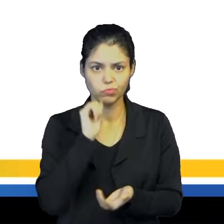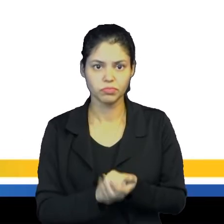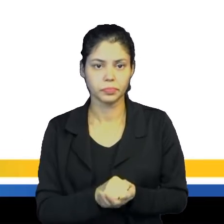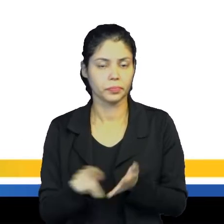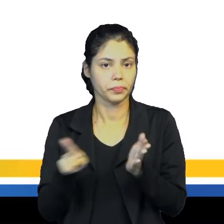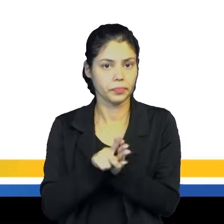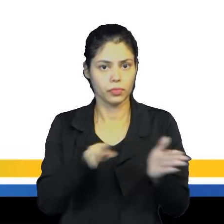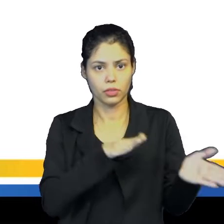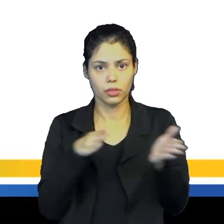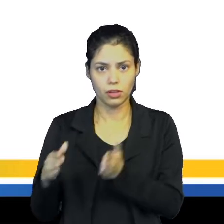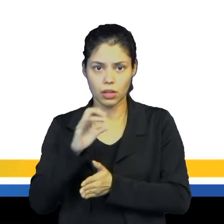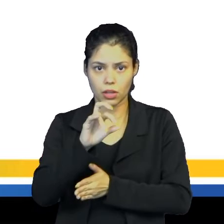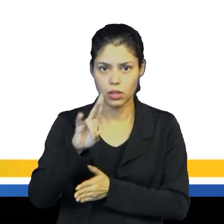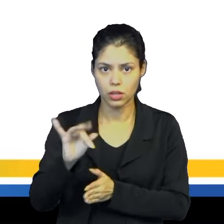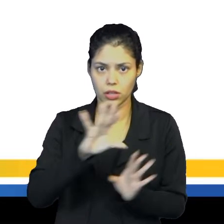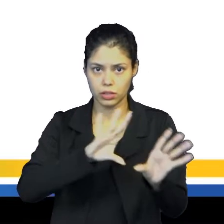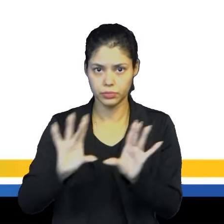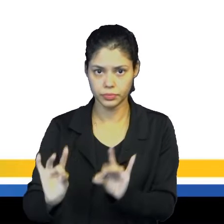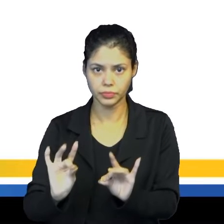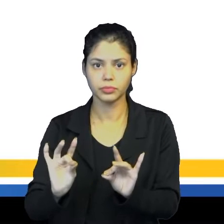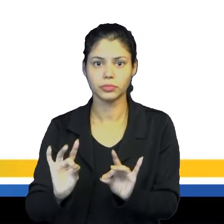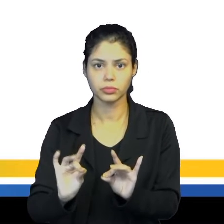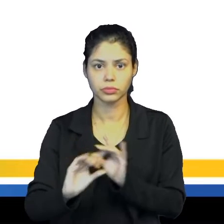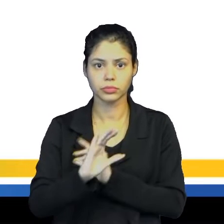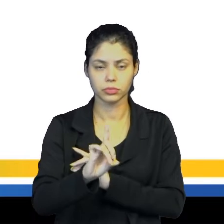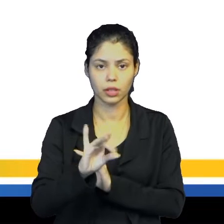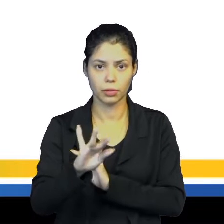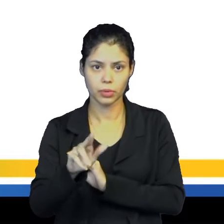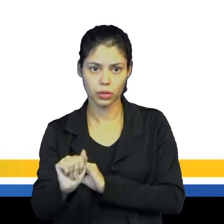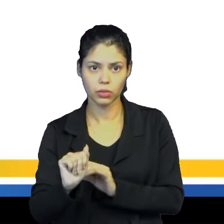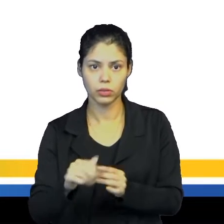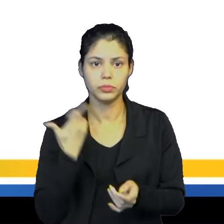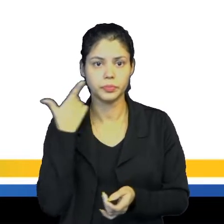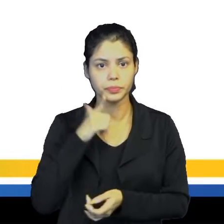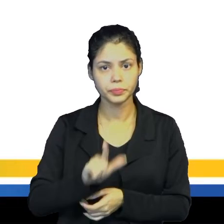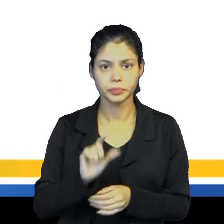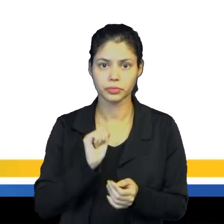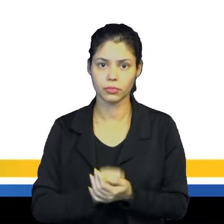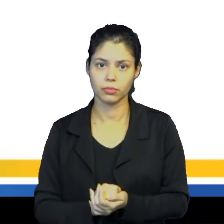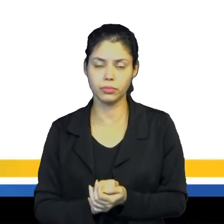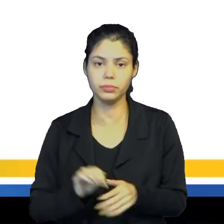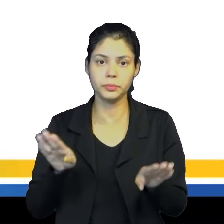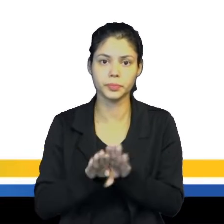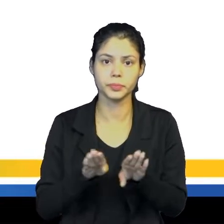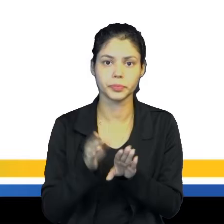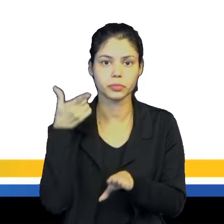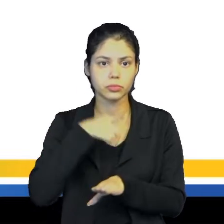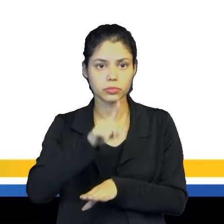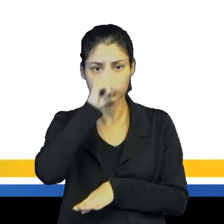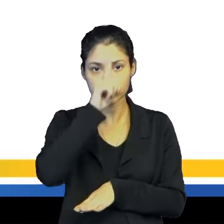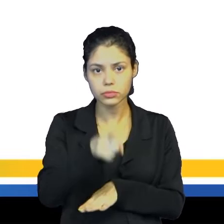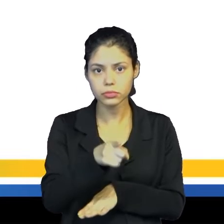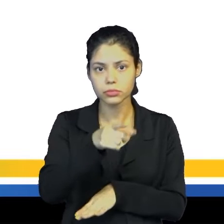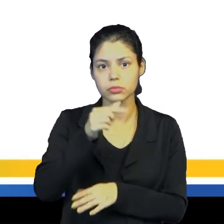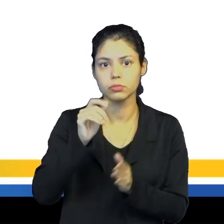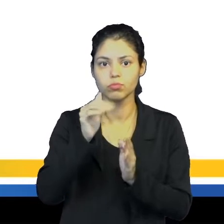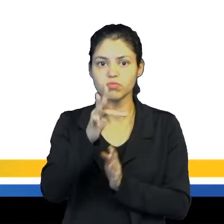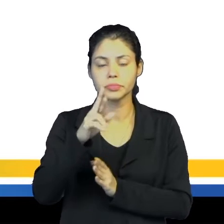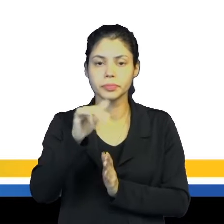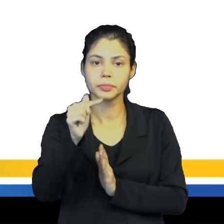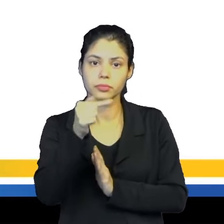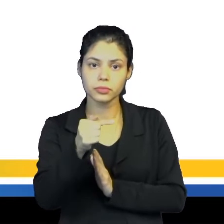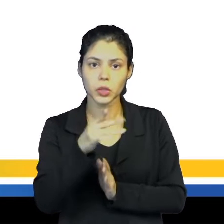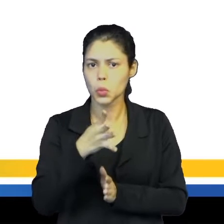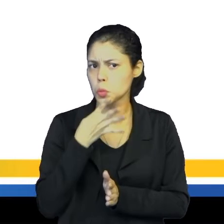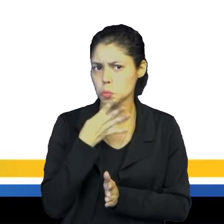sua parte, os crioulos, através dos cabildos, né, garantem sua lealdade ao rei Fernando VII, ao